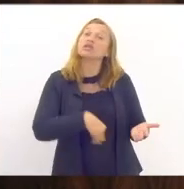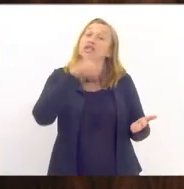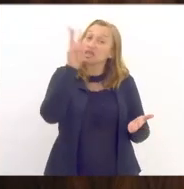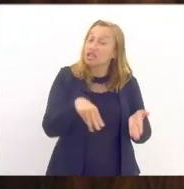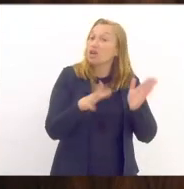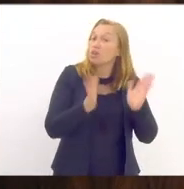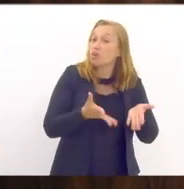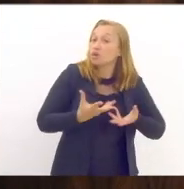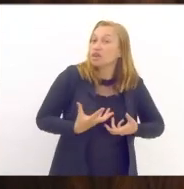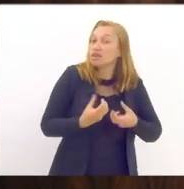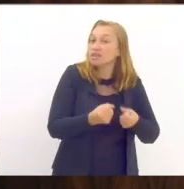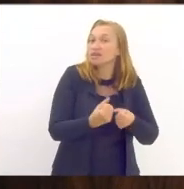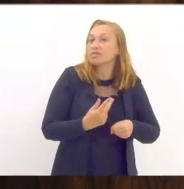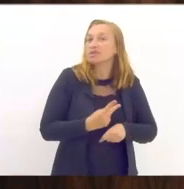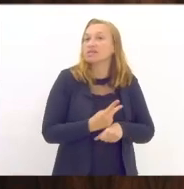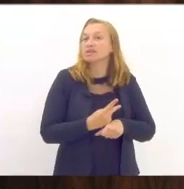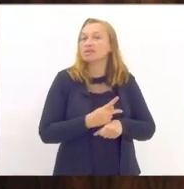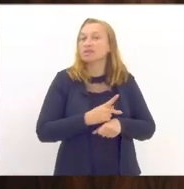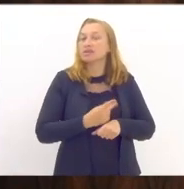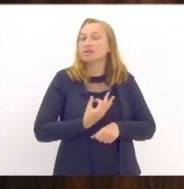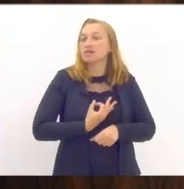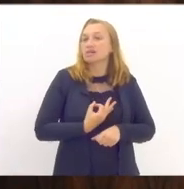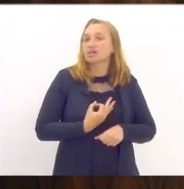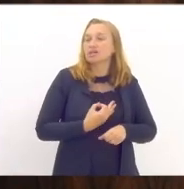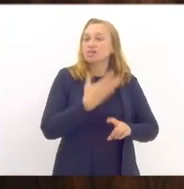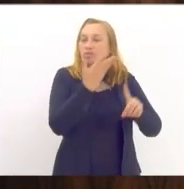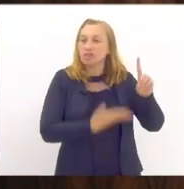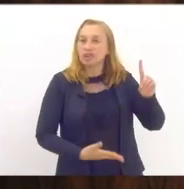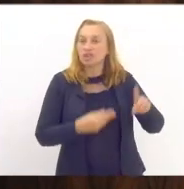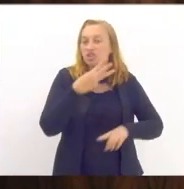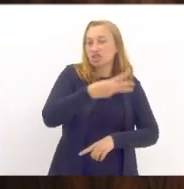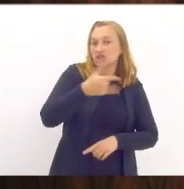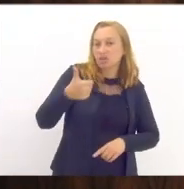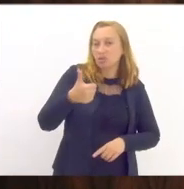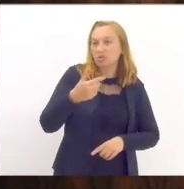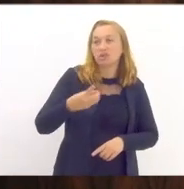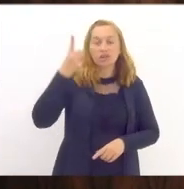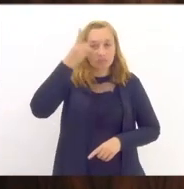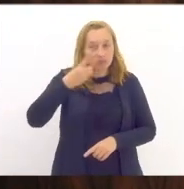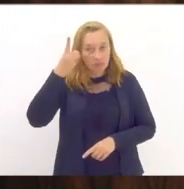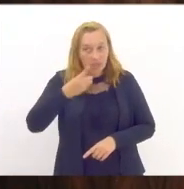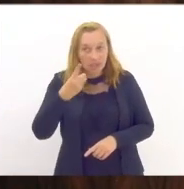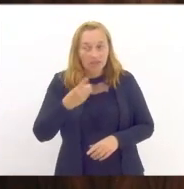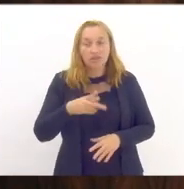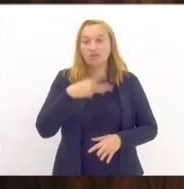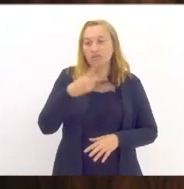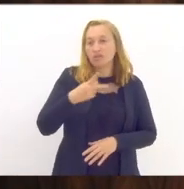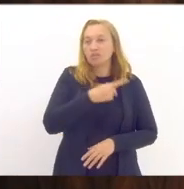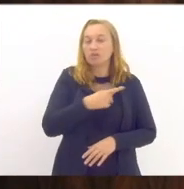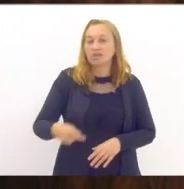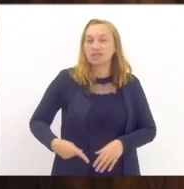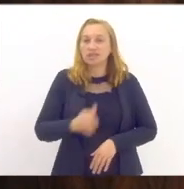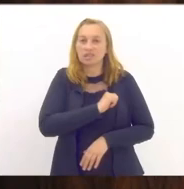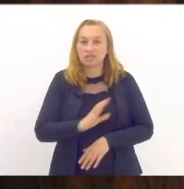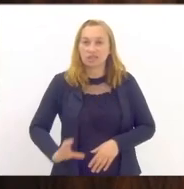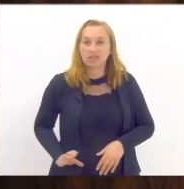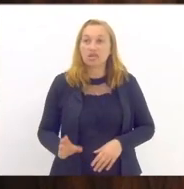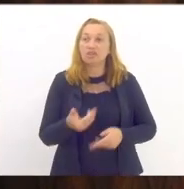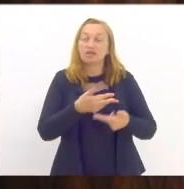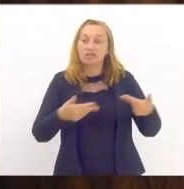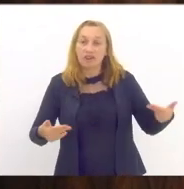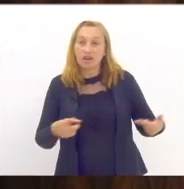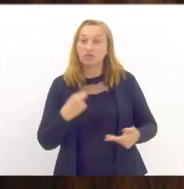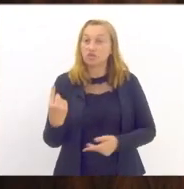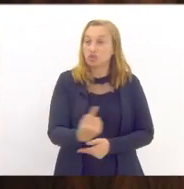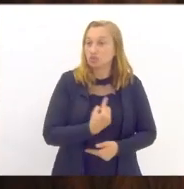hoje recebe essa homenagem de mais de 31 deputados, e nem sempre. E como disse o presidente Siciliano, muitos de